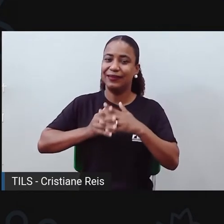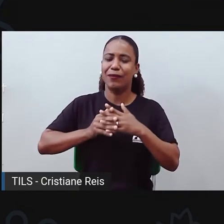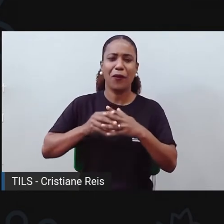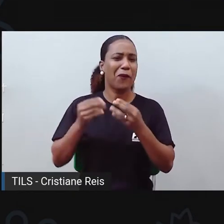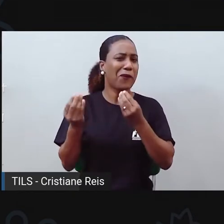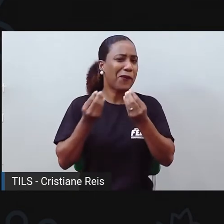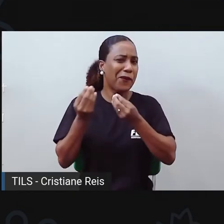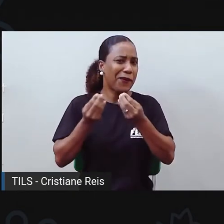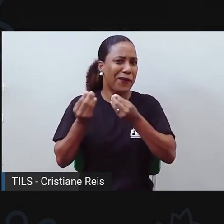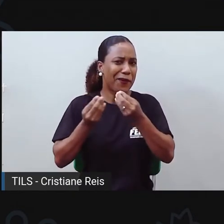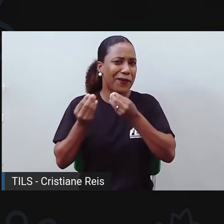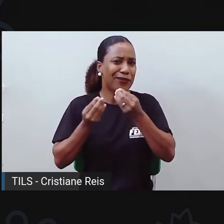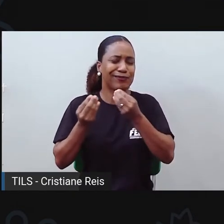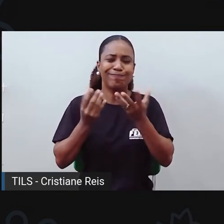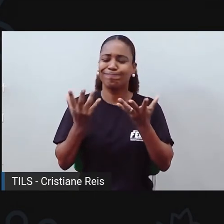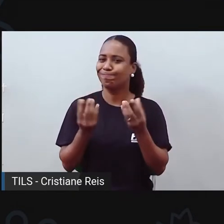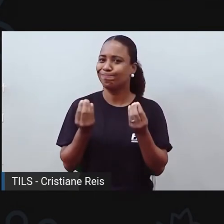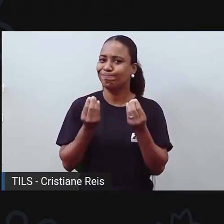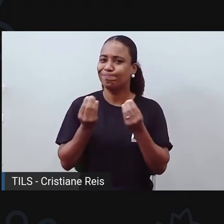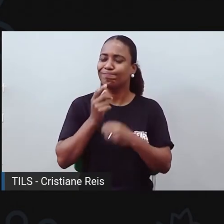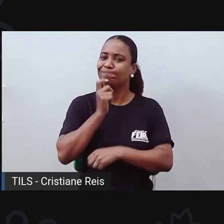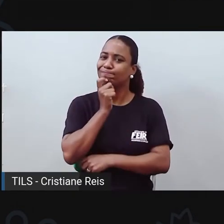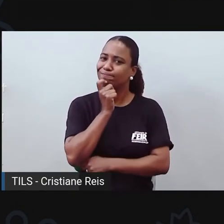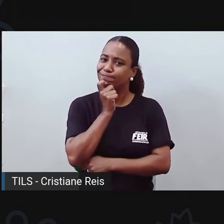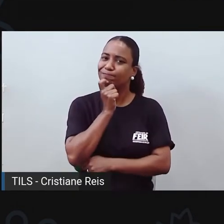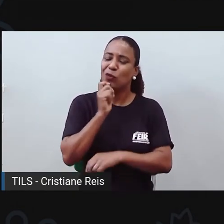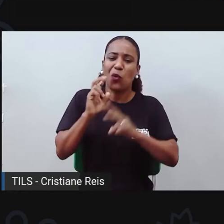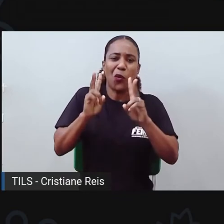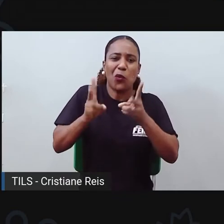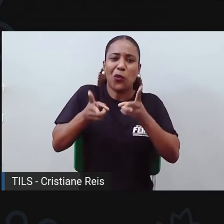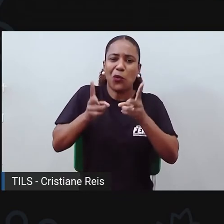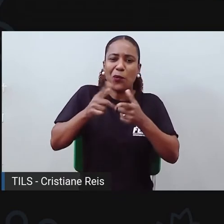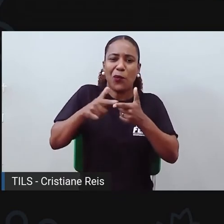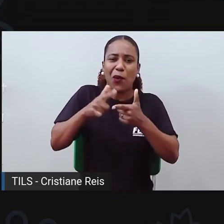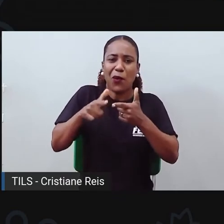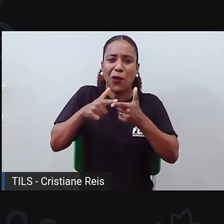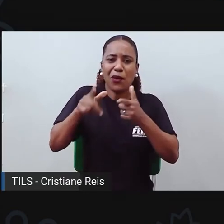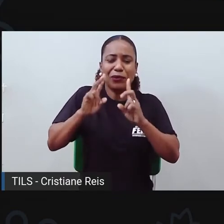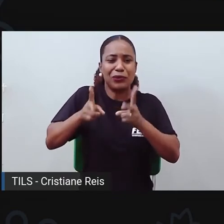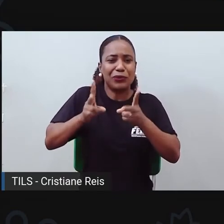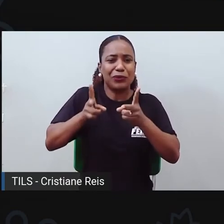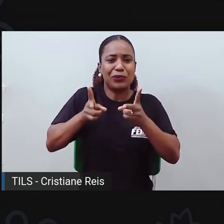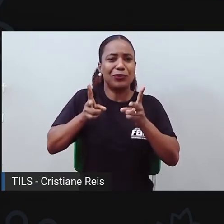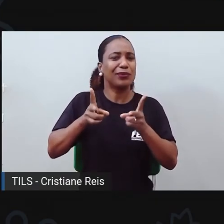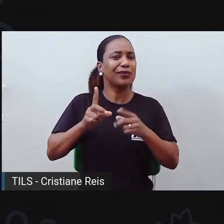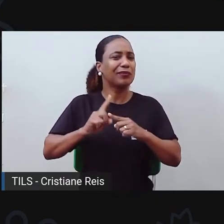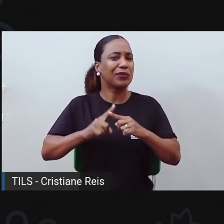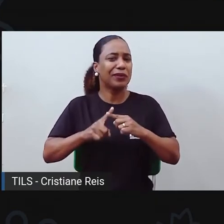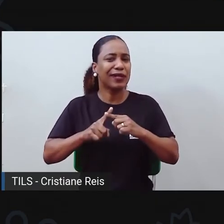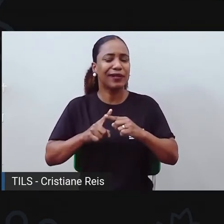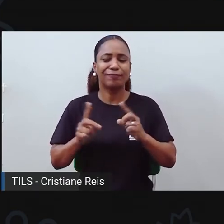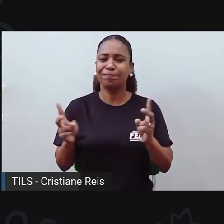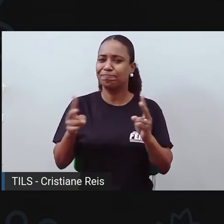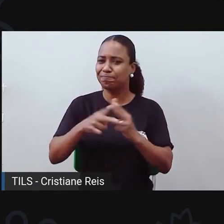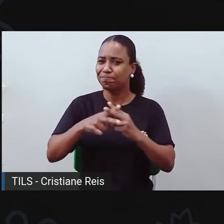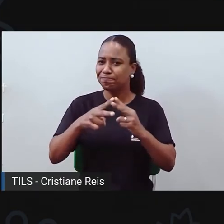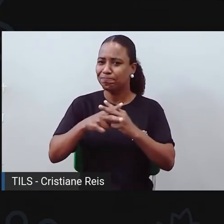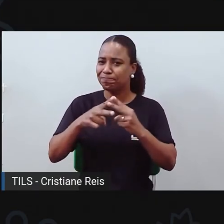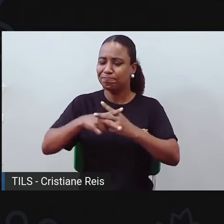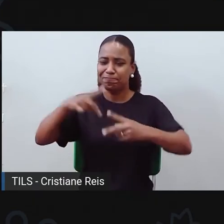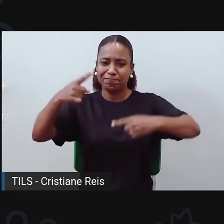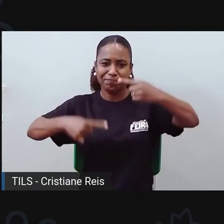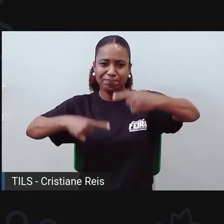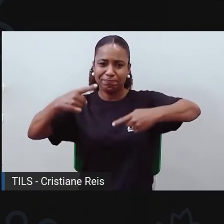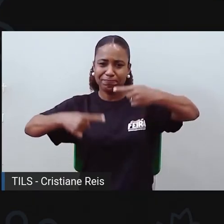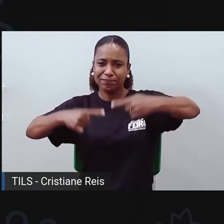como coisas que já tem tanto tempo e que ainda continua ali, né, gerando esses conflitos, mas que é bastante, bora